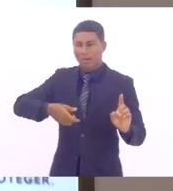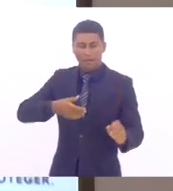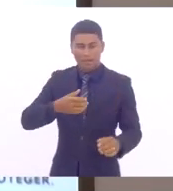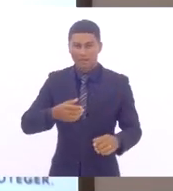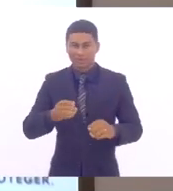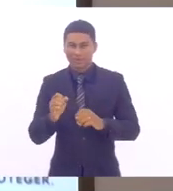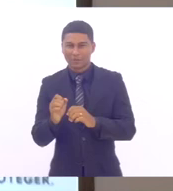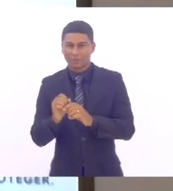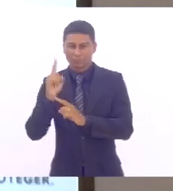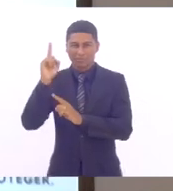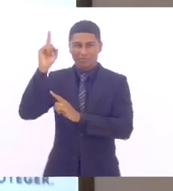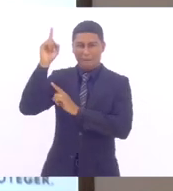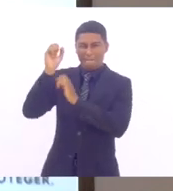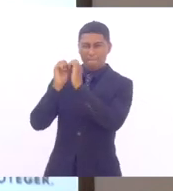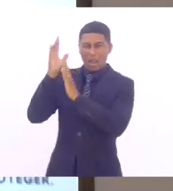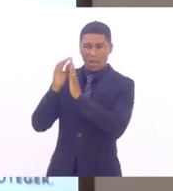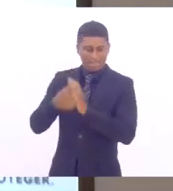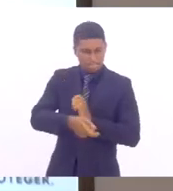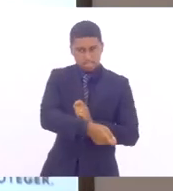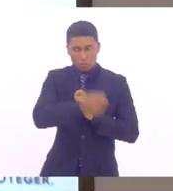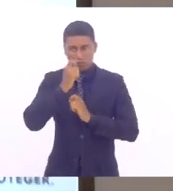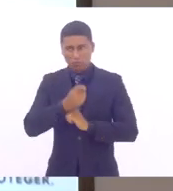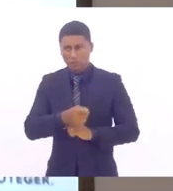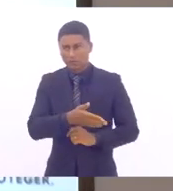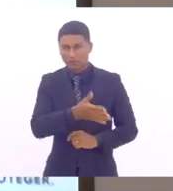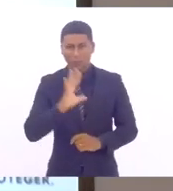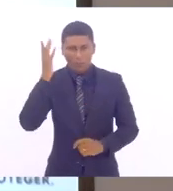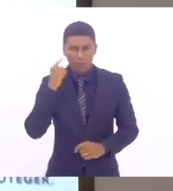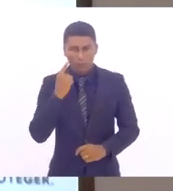1 na direção do torcedor dentro da farmácia.